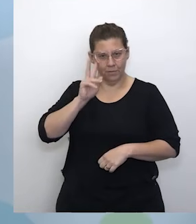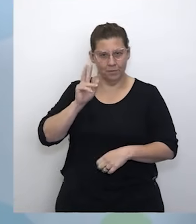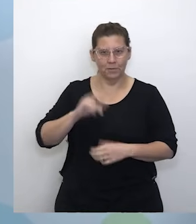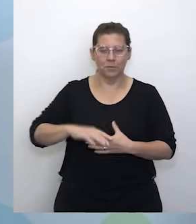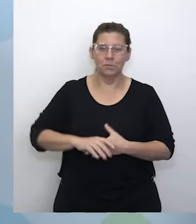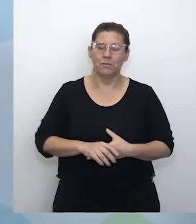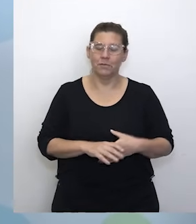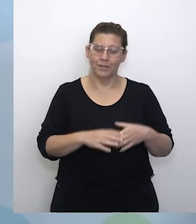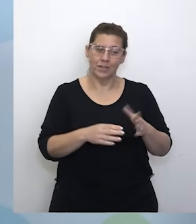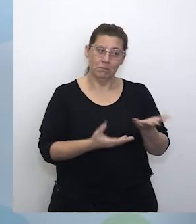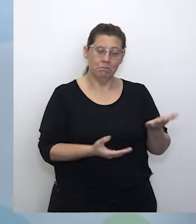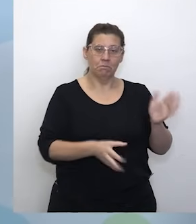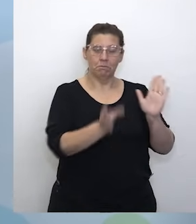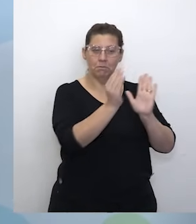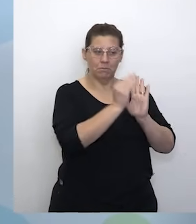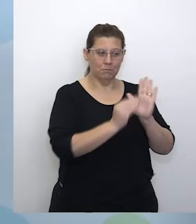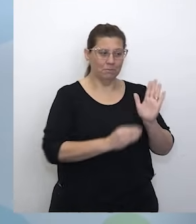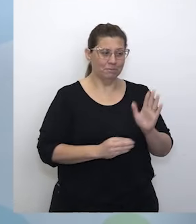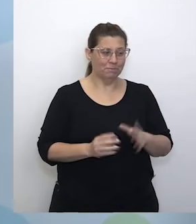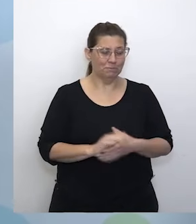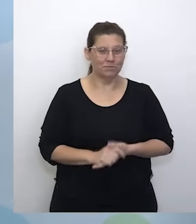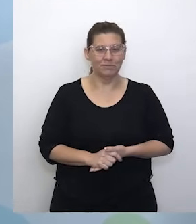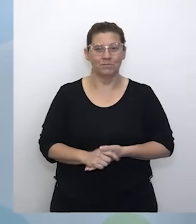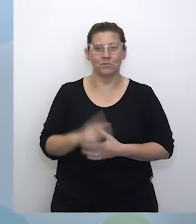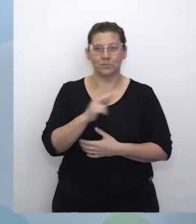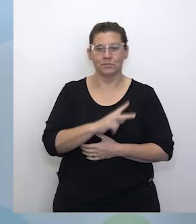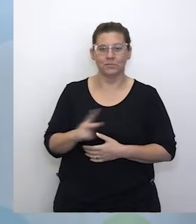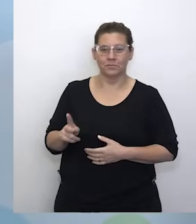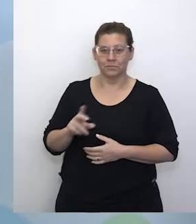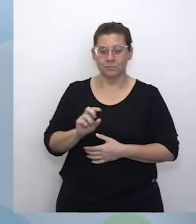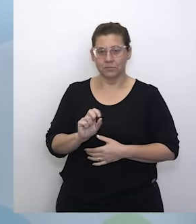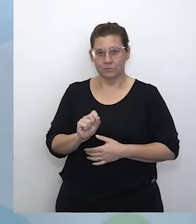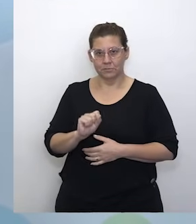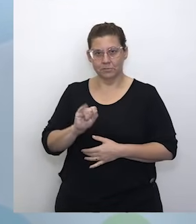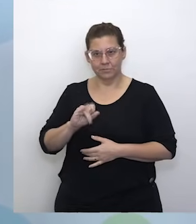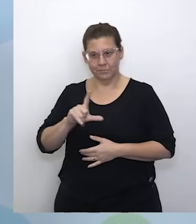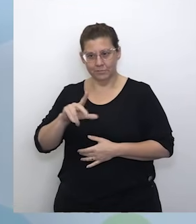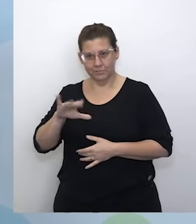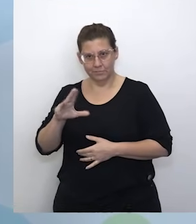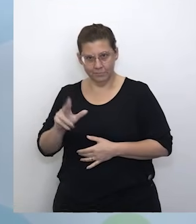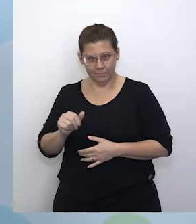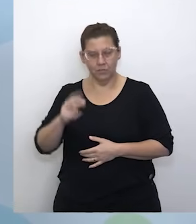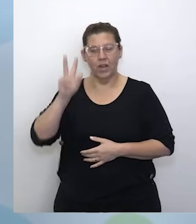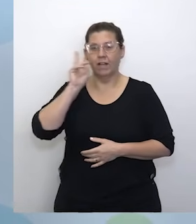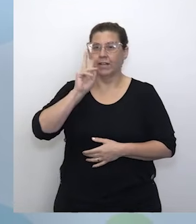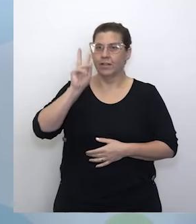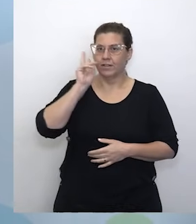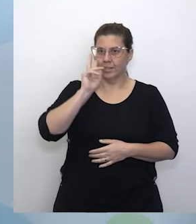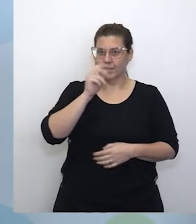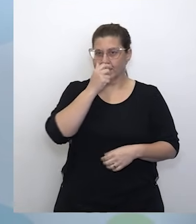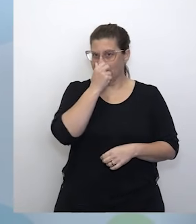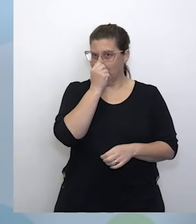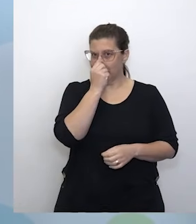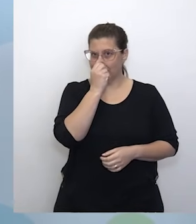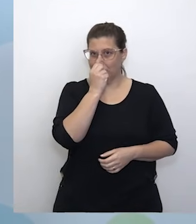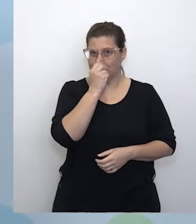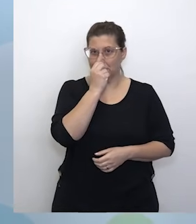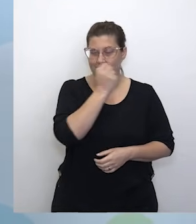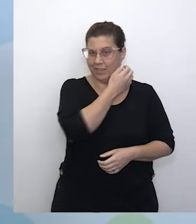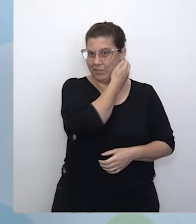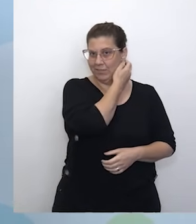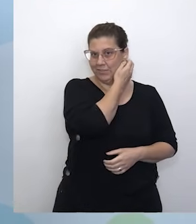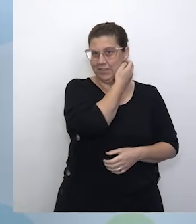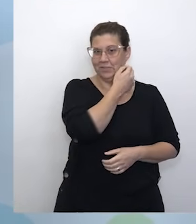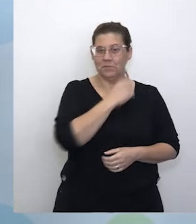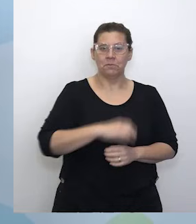aqui uma colocação da professora Silvia. A gente está, Ela na tá verdade, muito fazendo uma brava, né? retomada, né? Uma retomada aí. que é importante para os alunos das habilidades